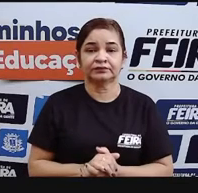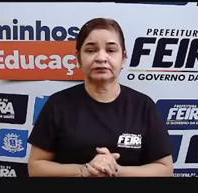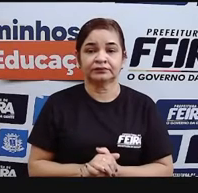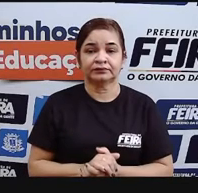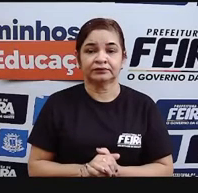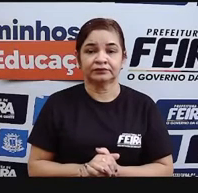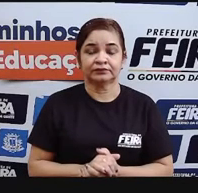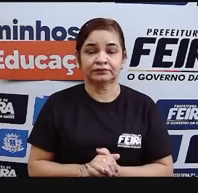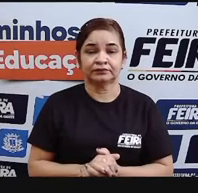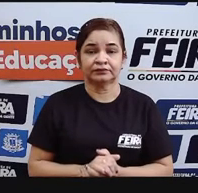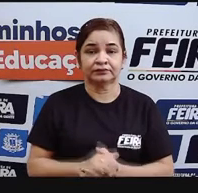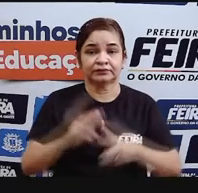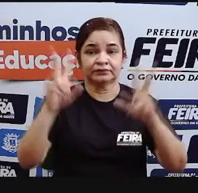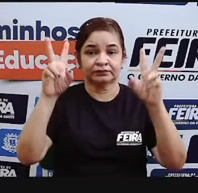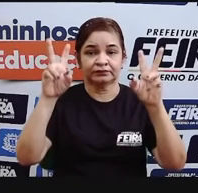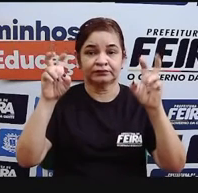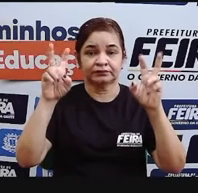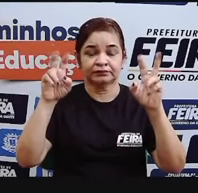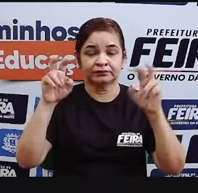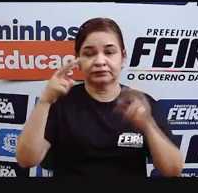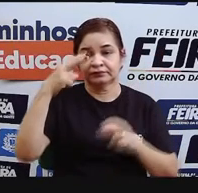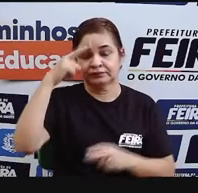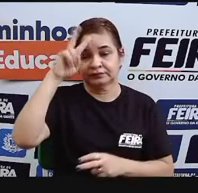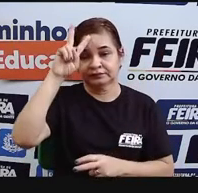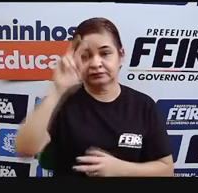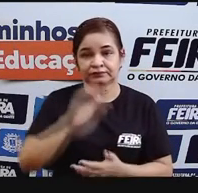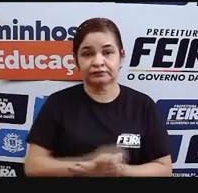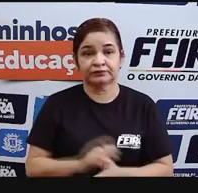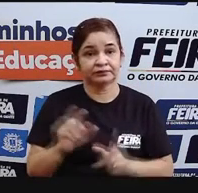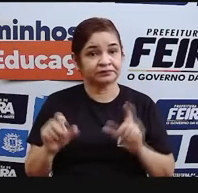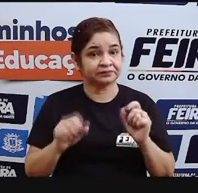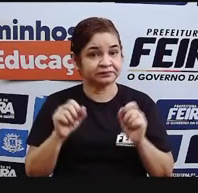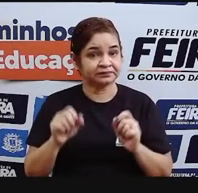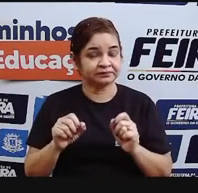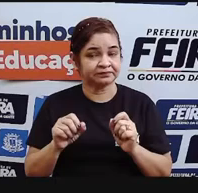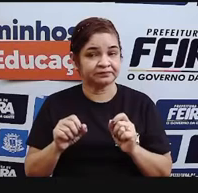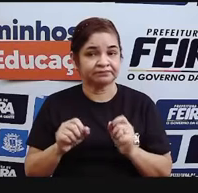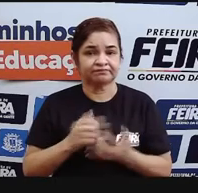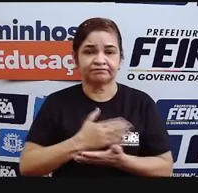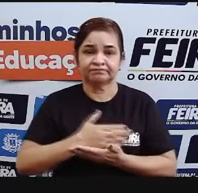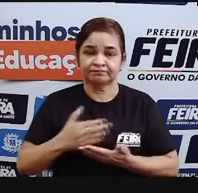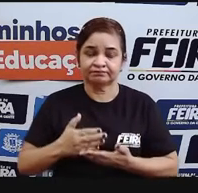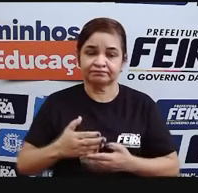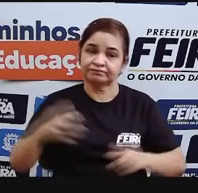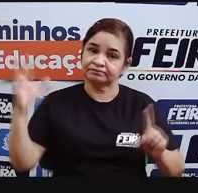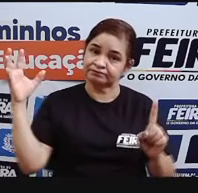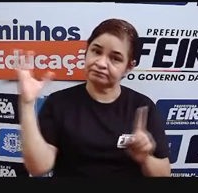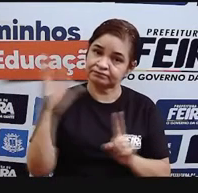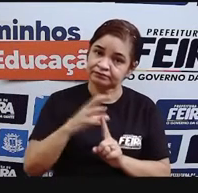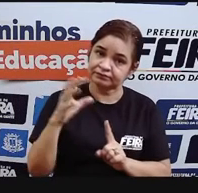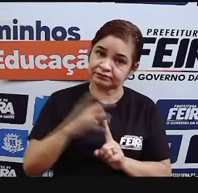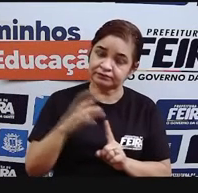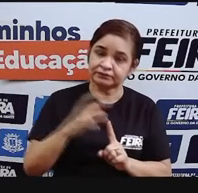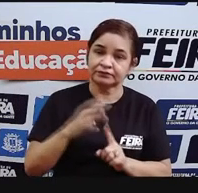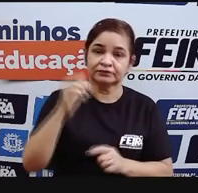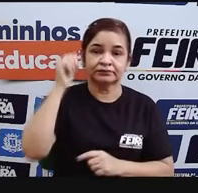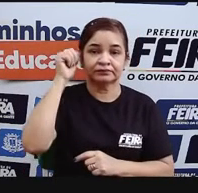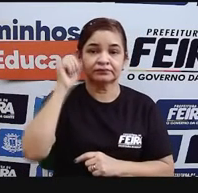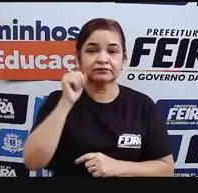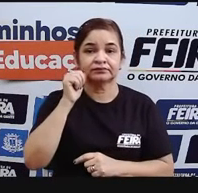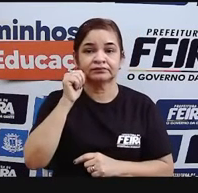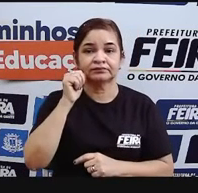um tema chato quando se fala de história das mulheres, que é a permanência da violência contra a mulher